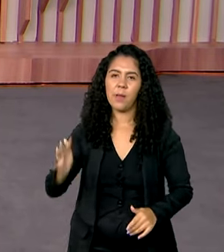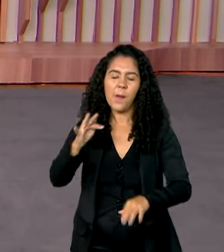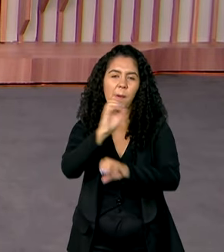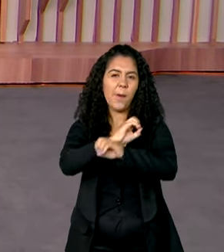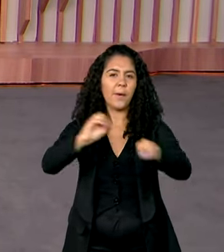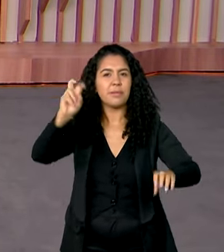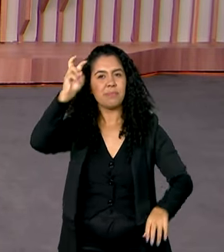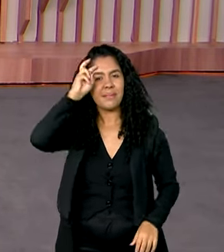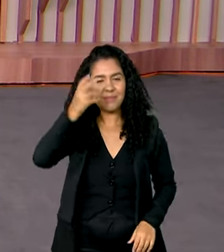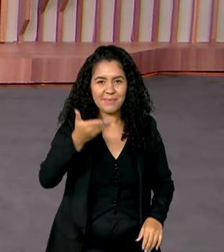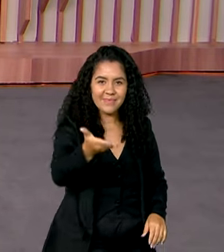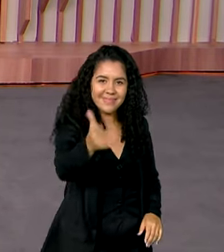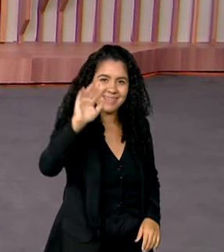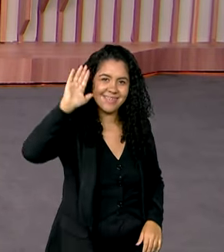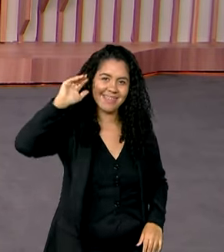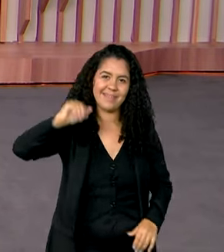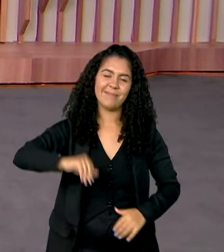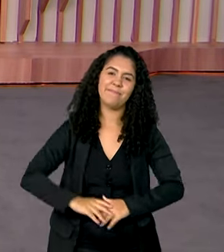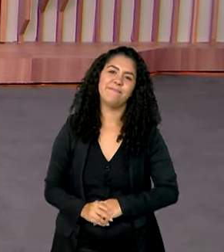quinta-feira para você! Tchau!